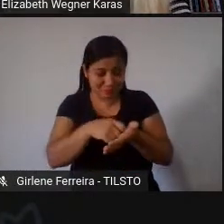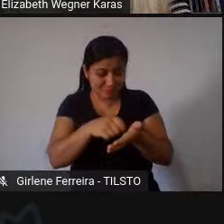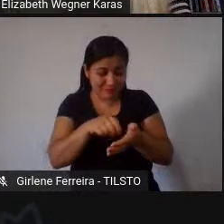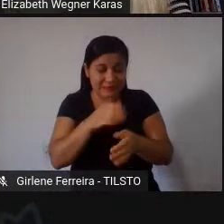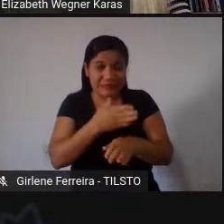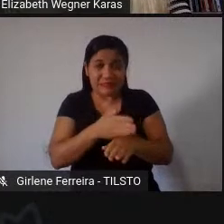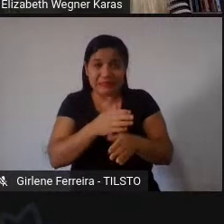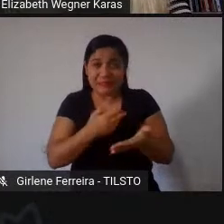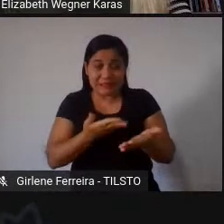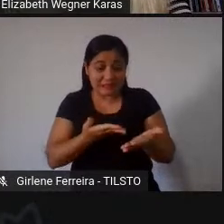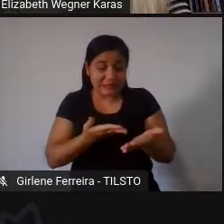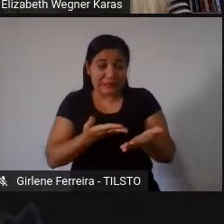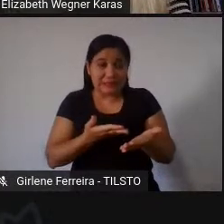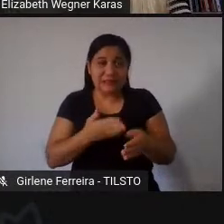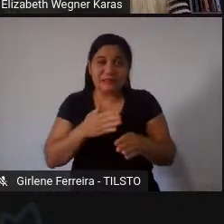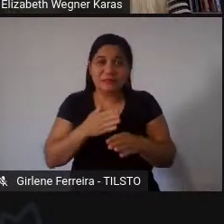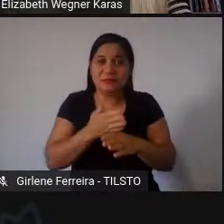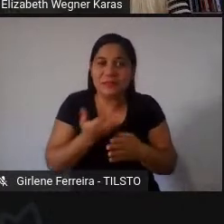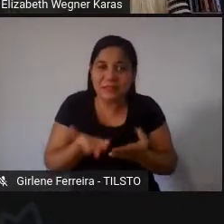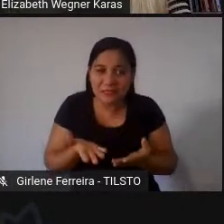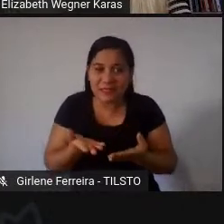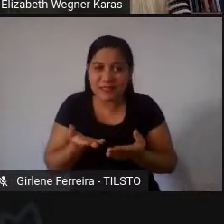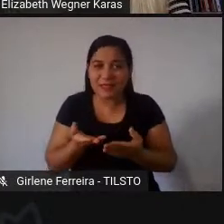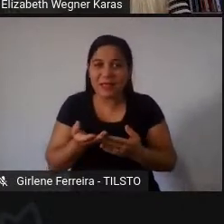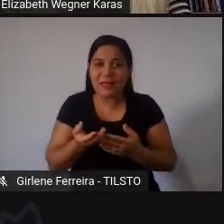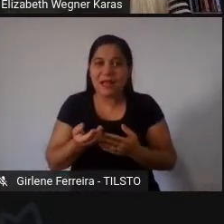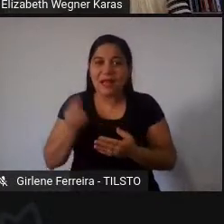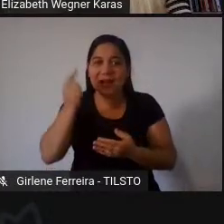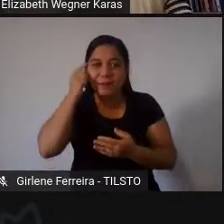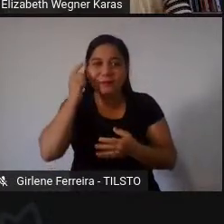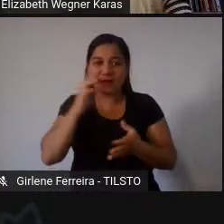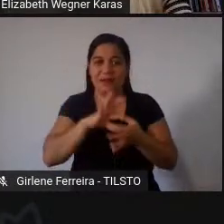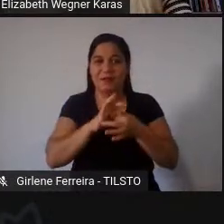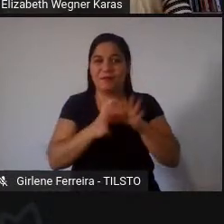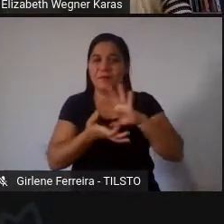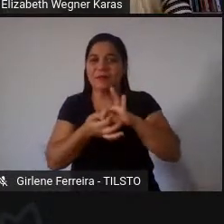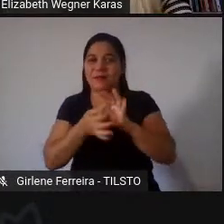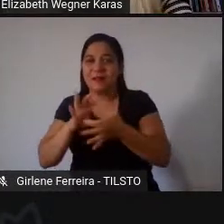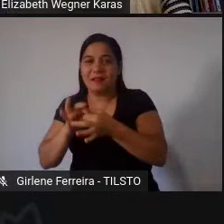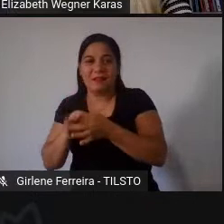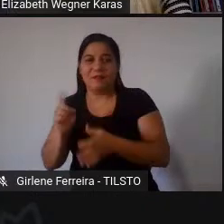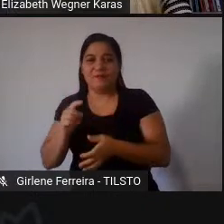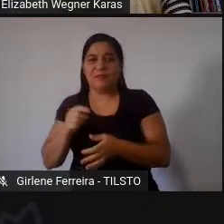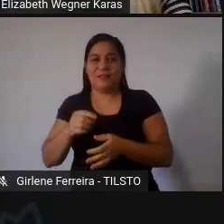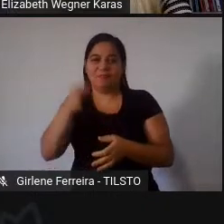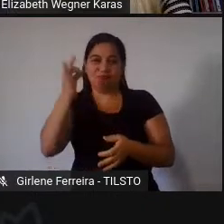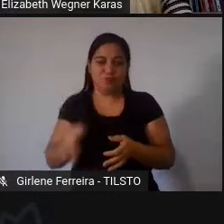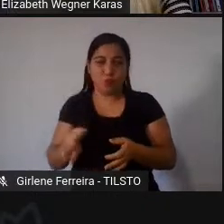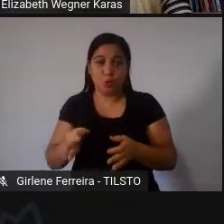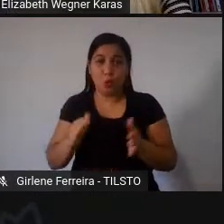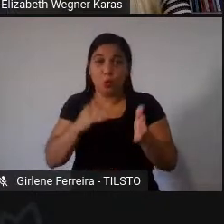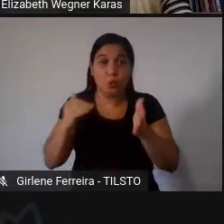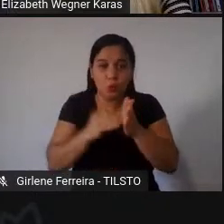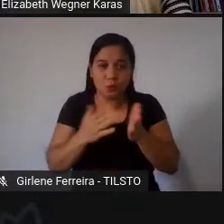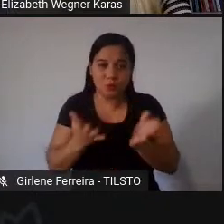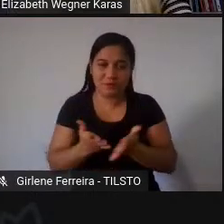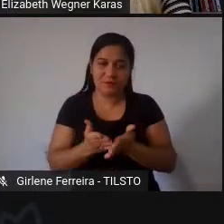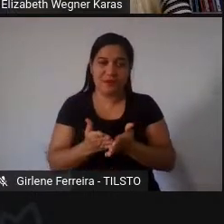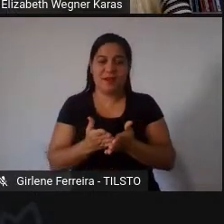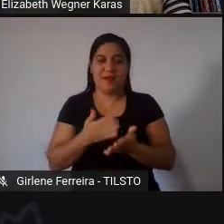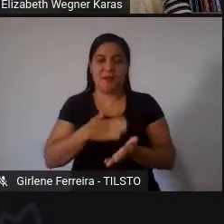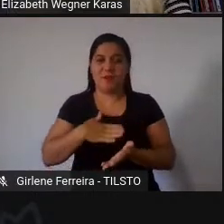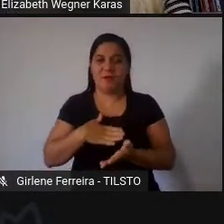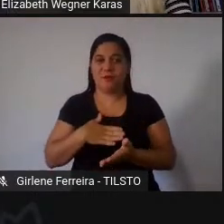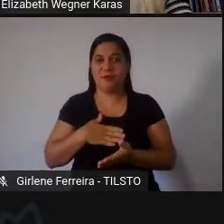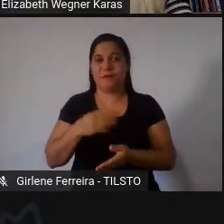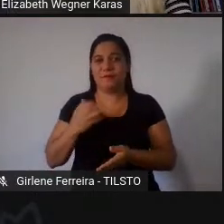toquei que a Olimpíada não é para você acertar tudo. Então, eu gosto bastante de fazer outras Olimpíadas, inclusive eu já fiz a... Eu